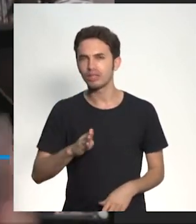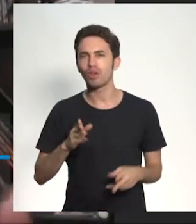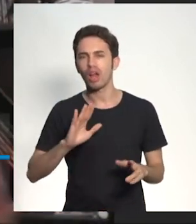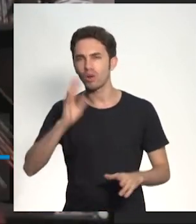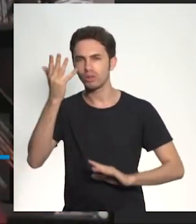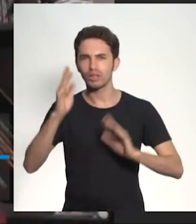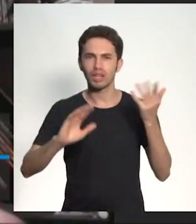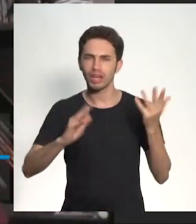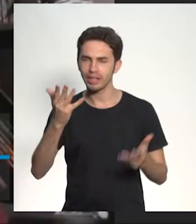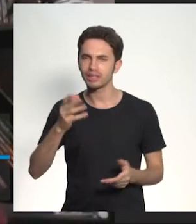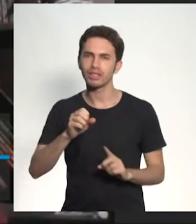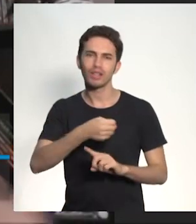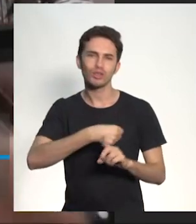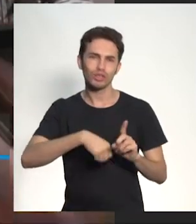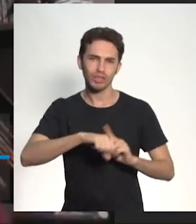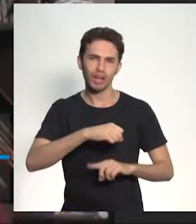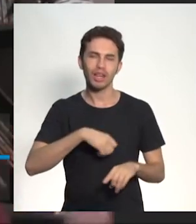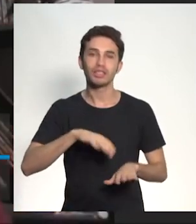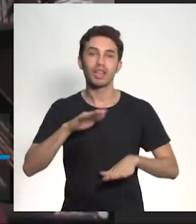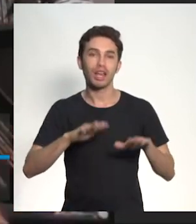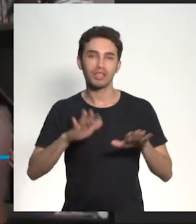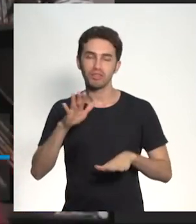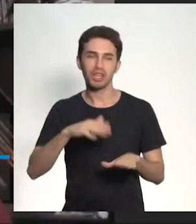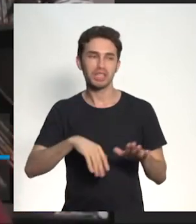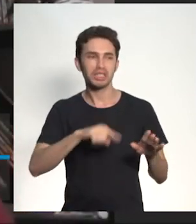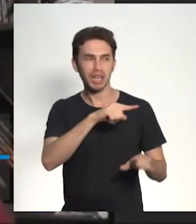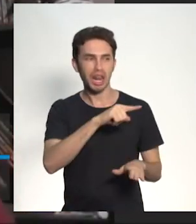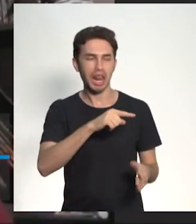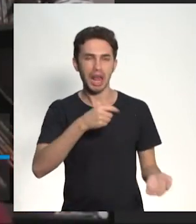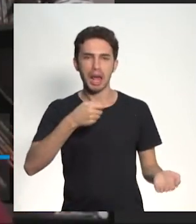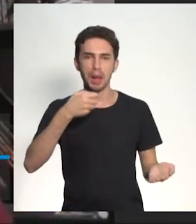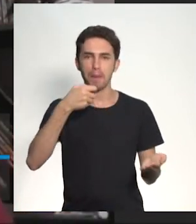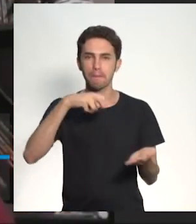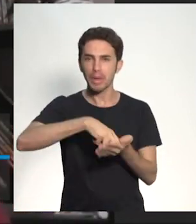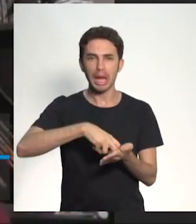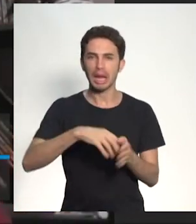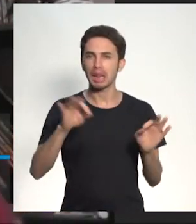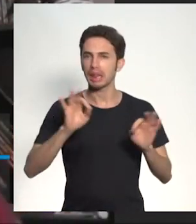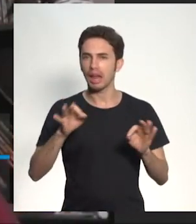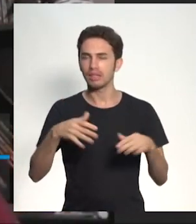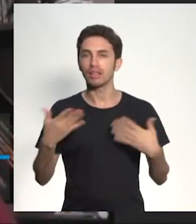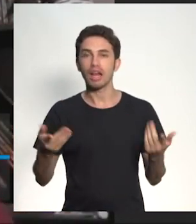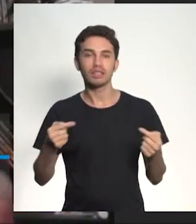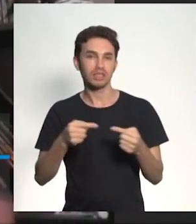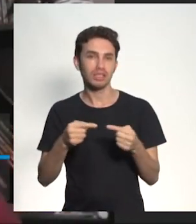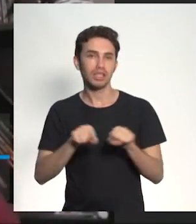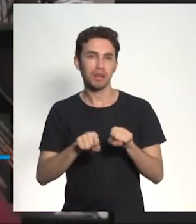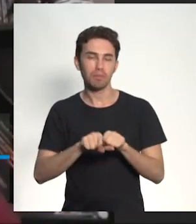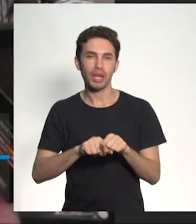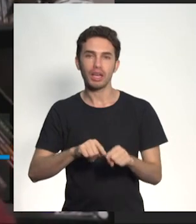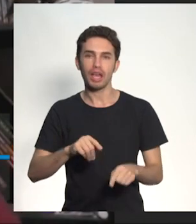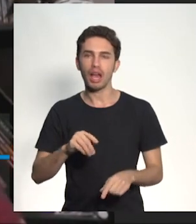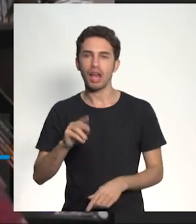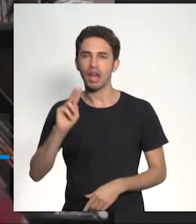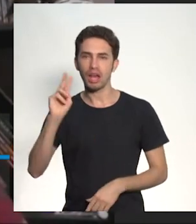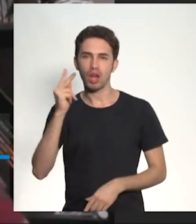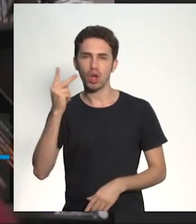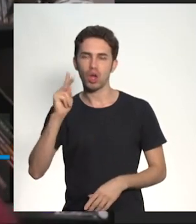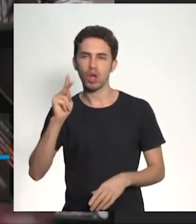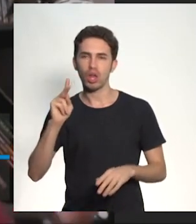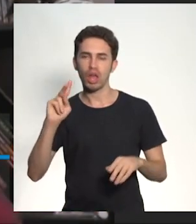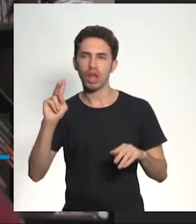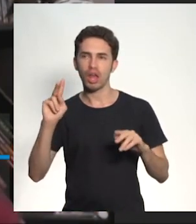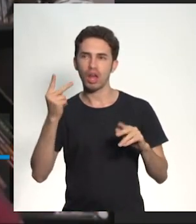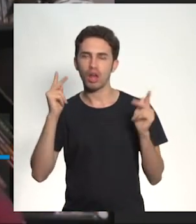nossa sociedade, e muitas vezes de maneira impune, assim como também a questão da homofobia, que também está vinculada à mesma